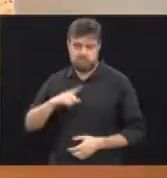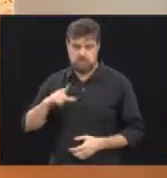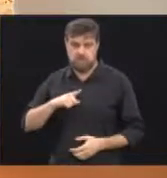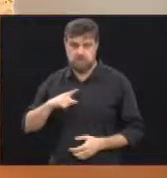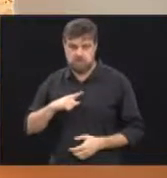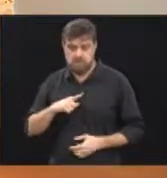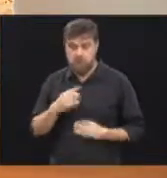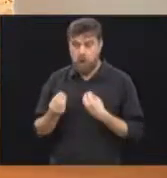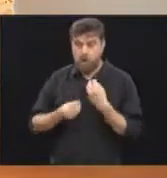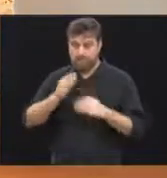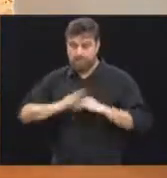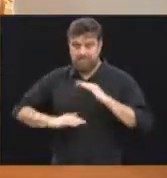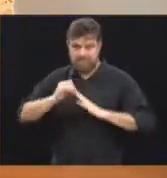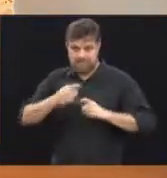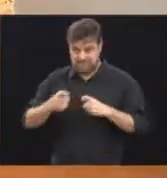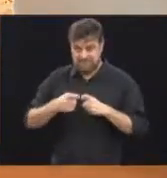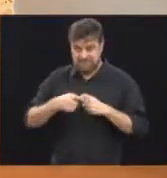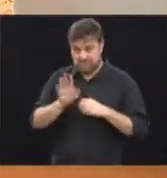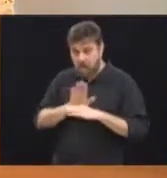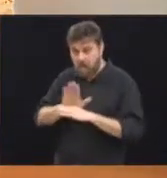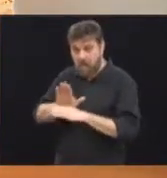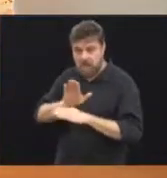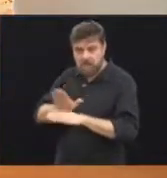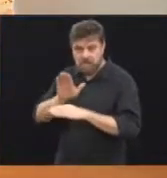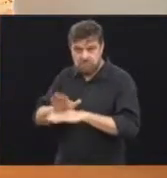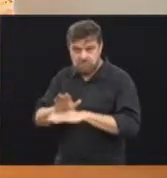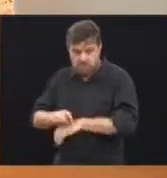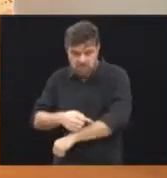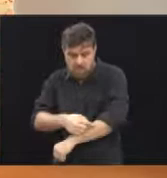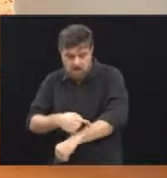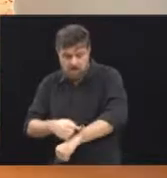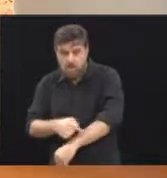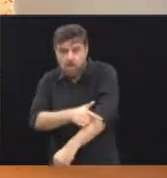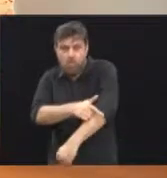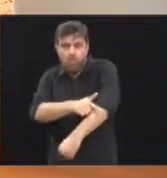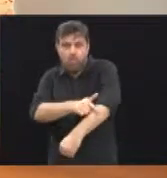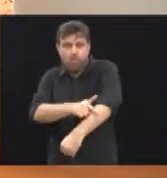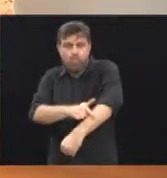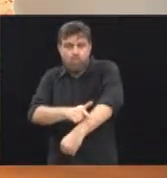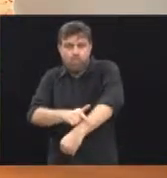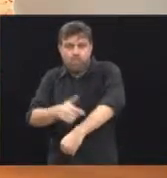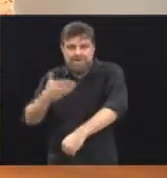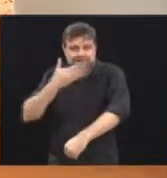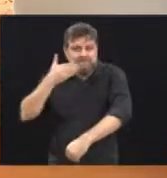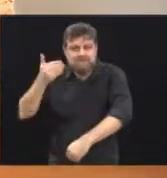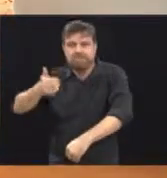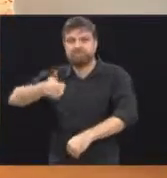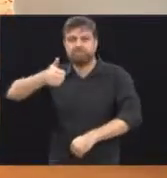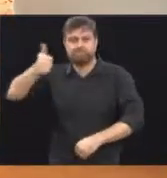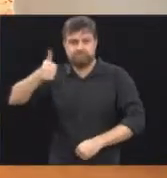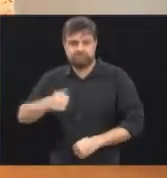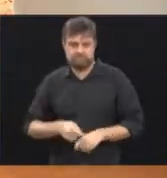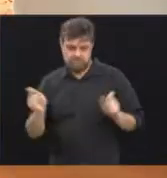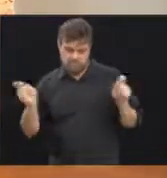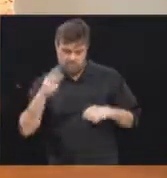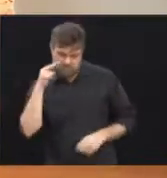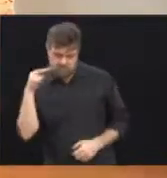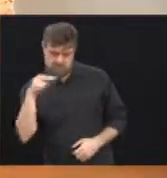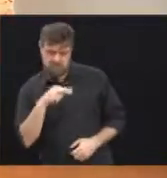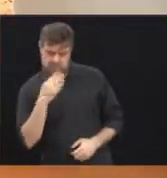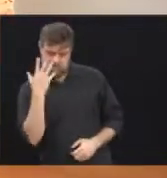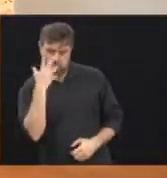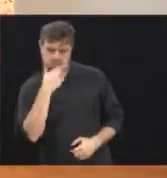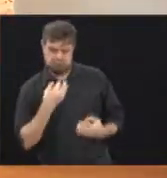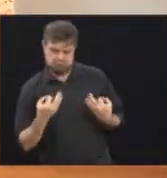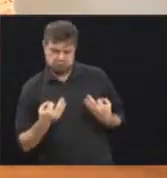de procedimentos que podem favorecer a gente ter uma cicatriz mais bonita,